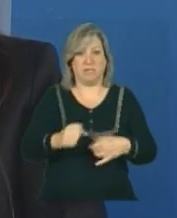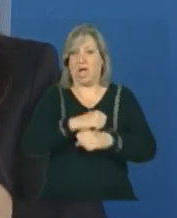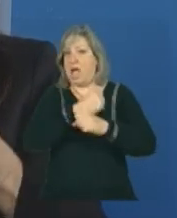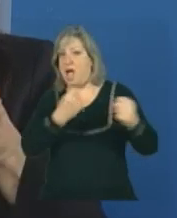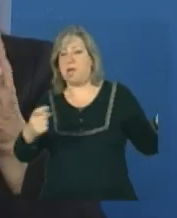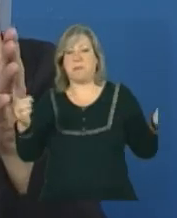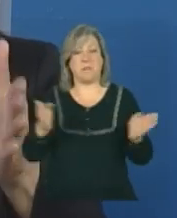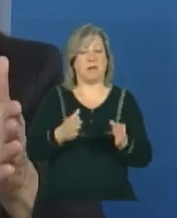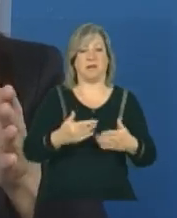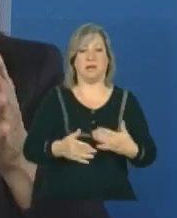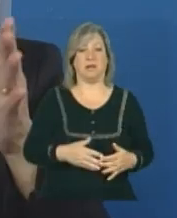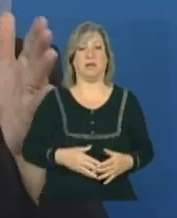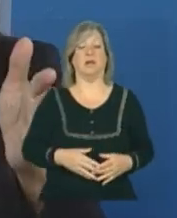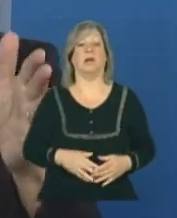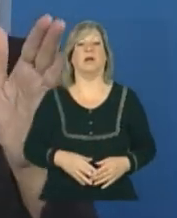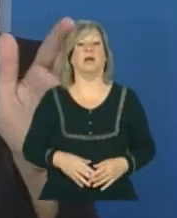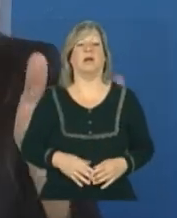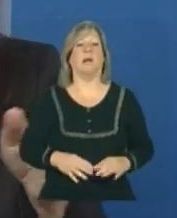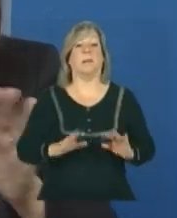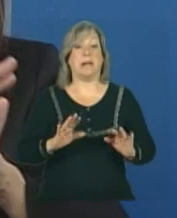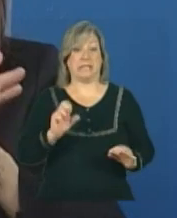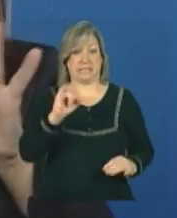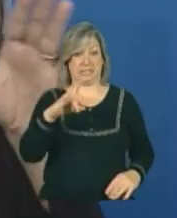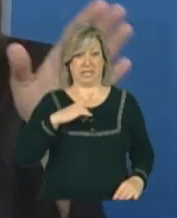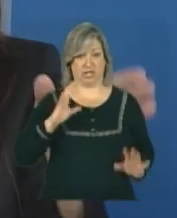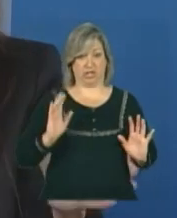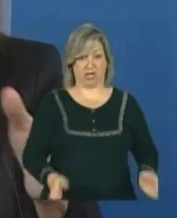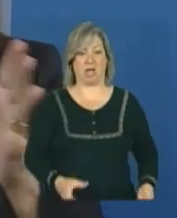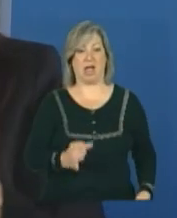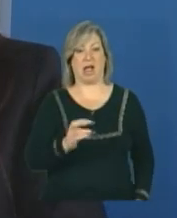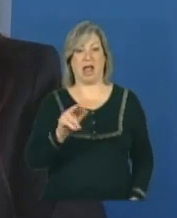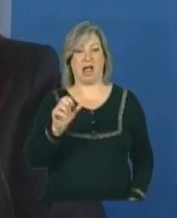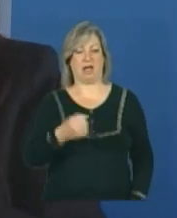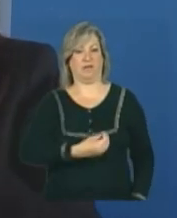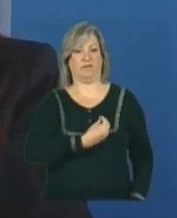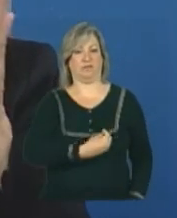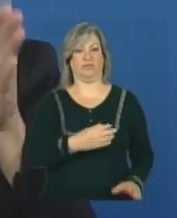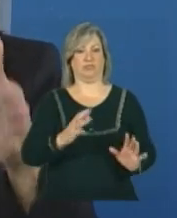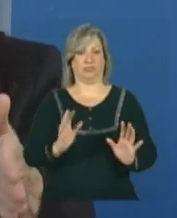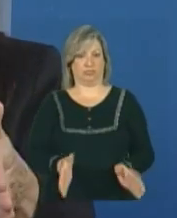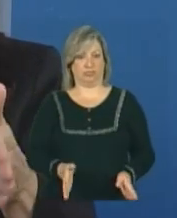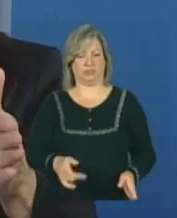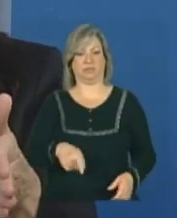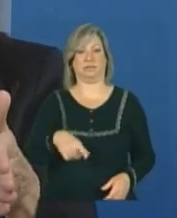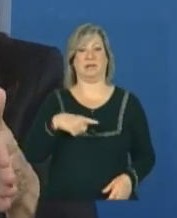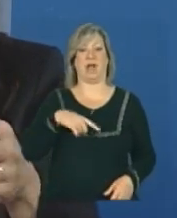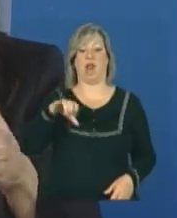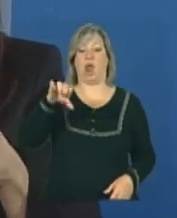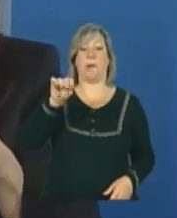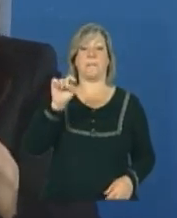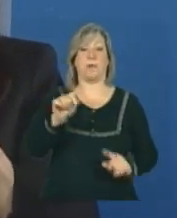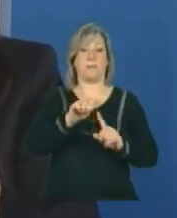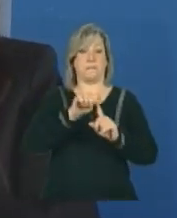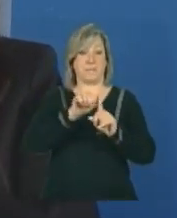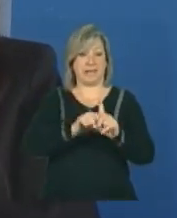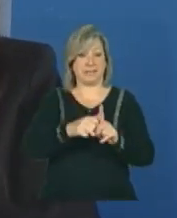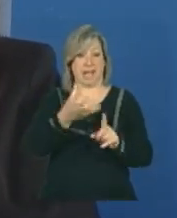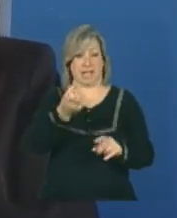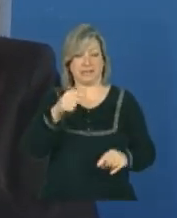Ou seja, se você já tem um CRAS em funcionamento, vamos supor, no município de grande porte, que já recebe R$ 9.000 mês.